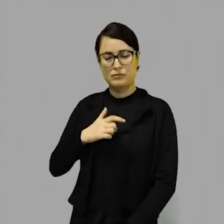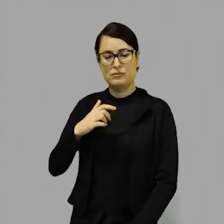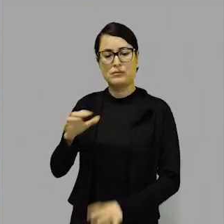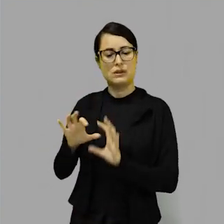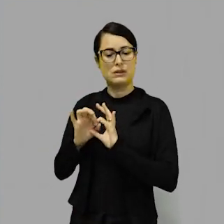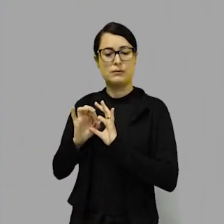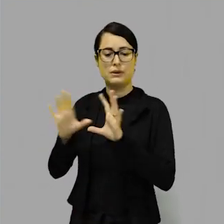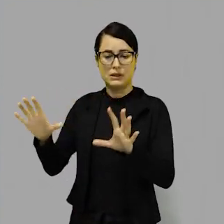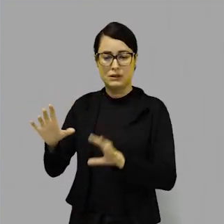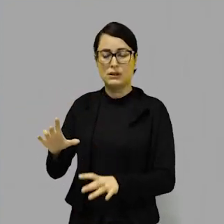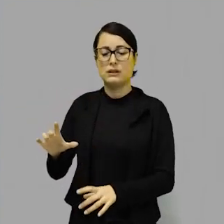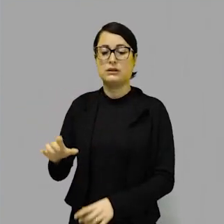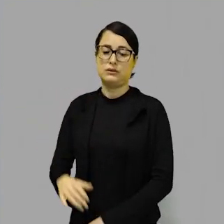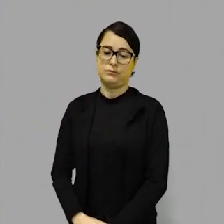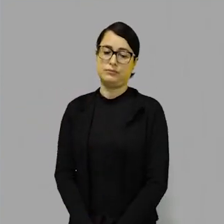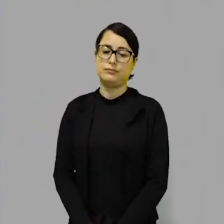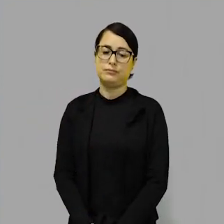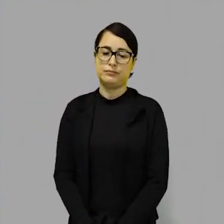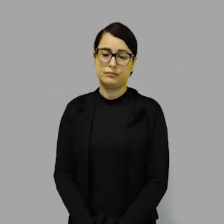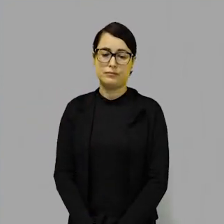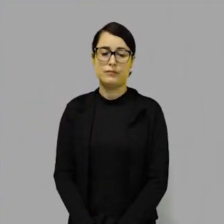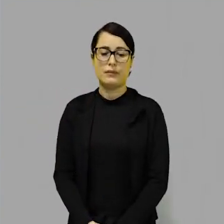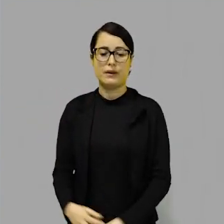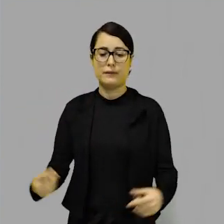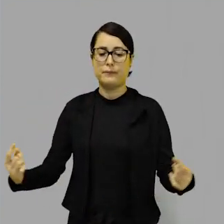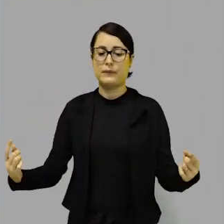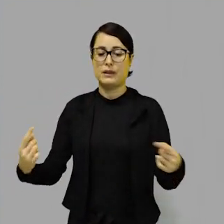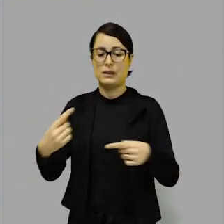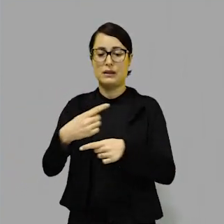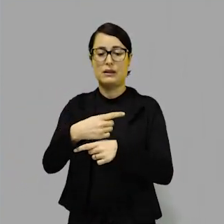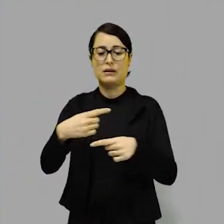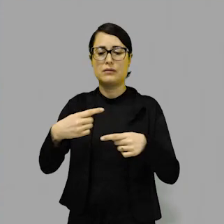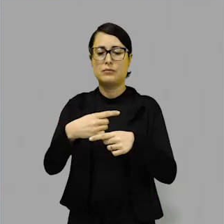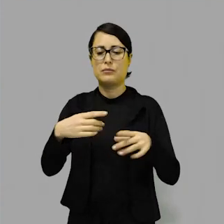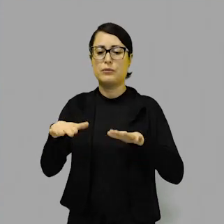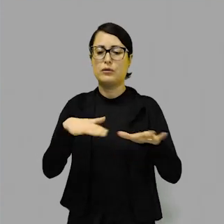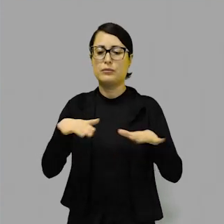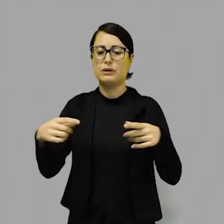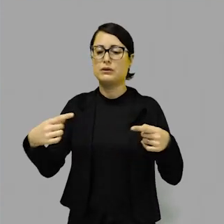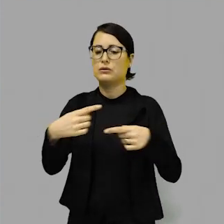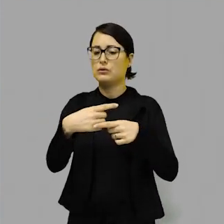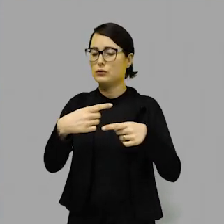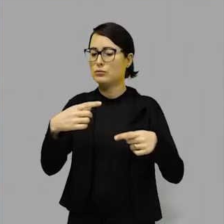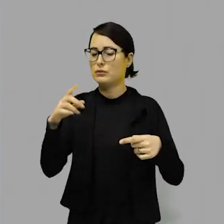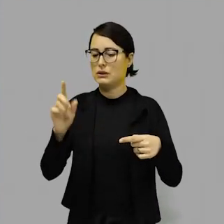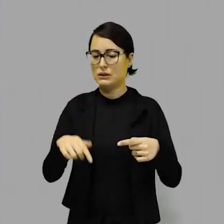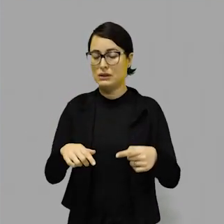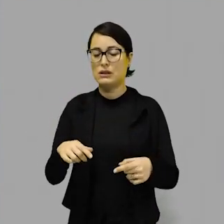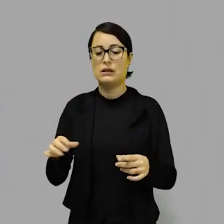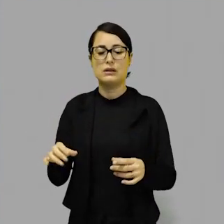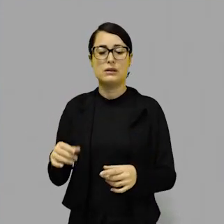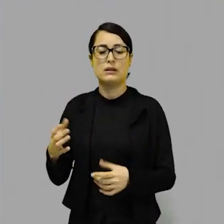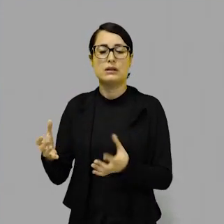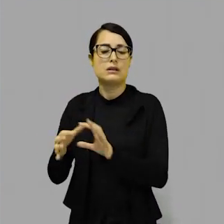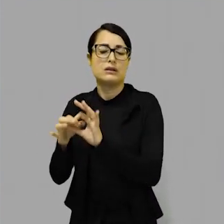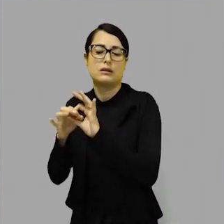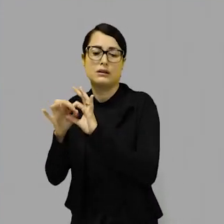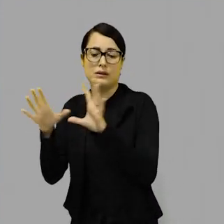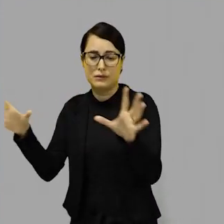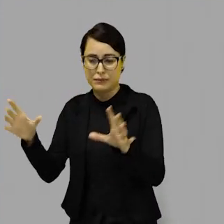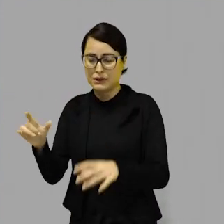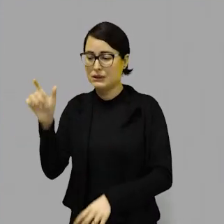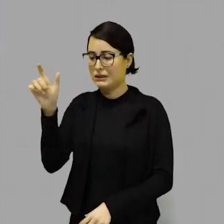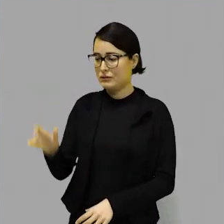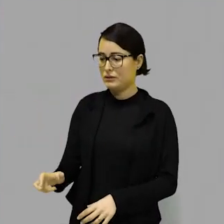individual. Por isso que ele diz que é um movimento duplo. E é exatamente essa busca por uma liberdade, por uma individualidade cada